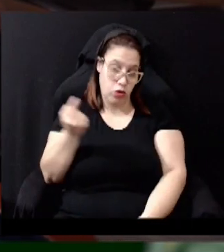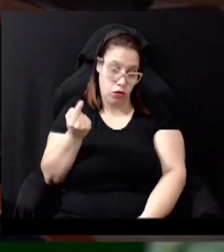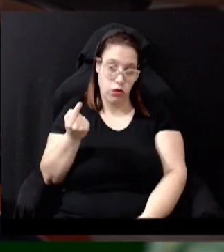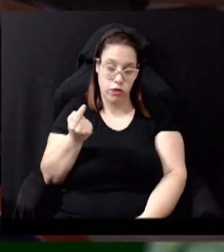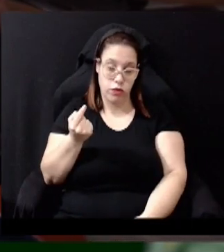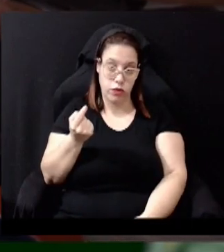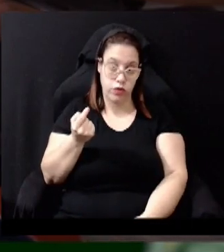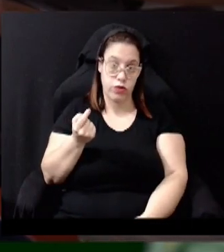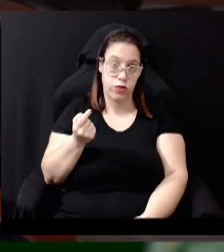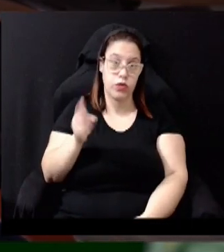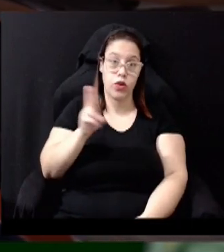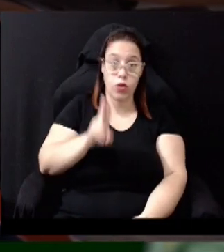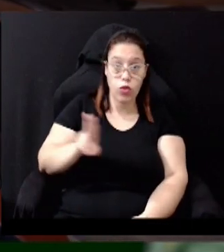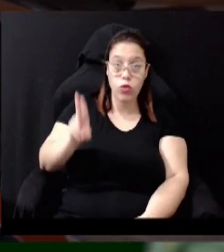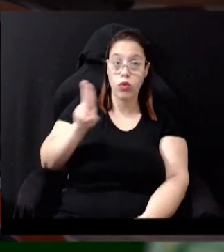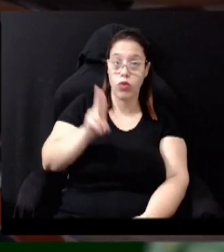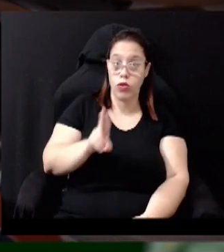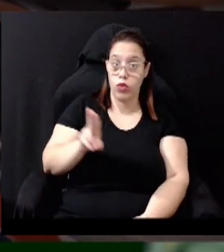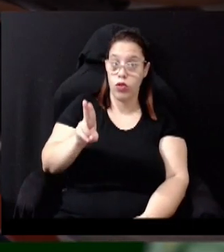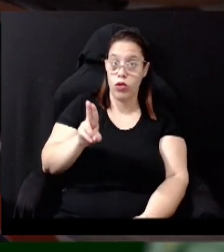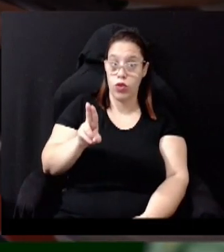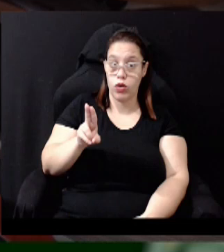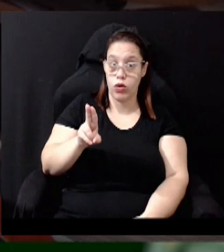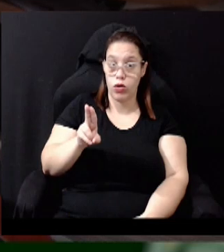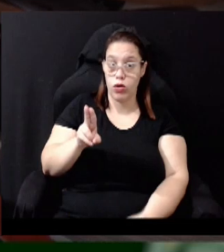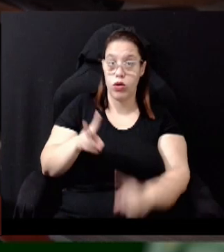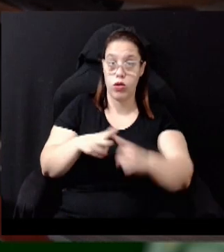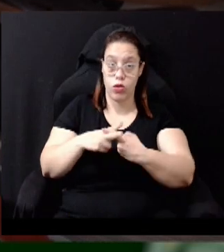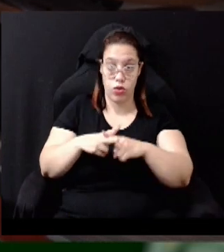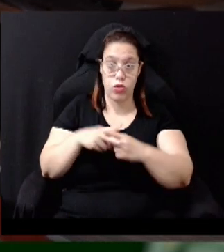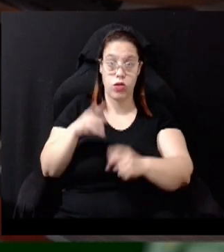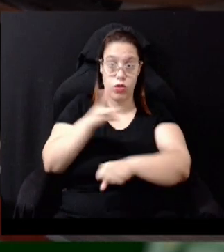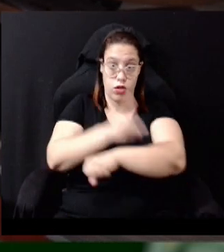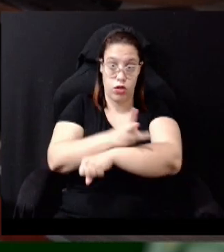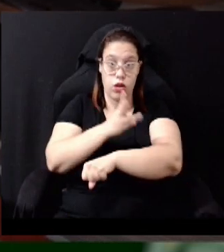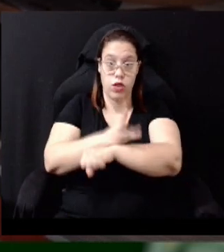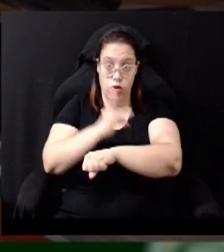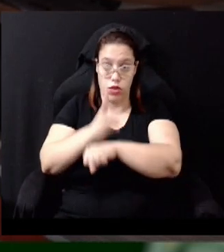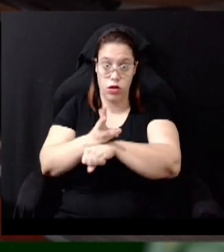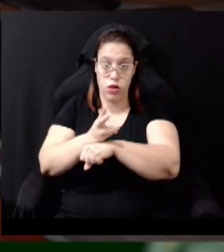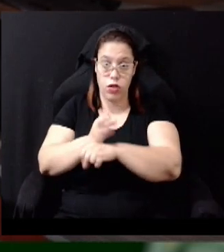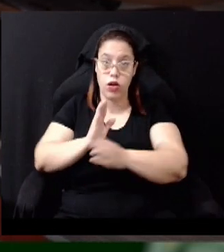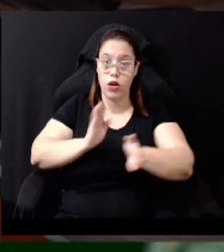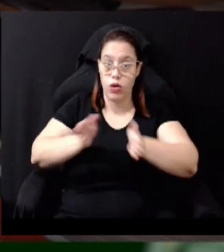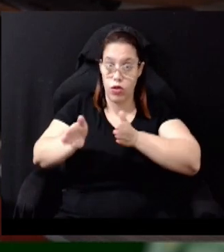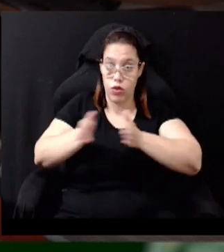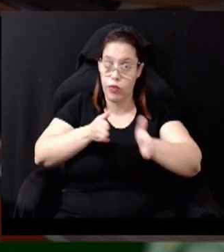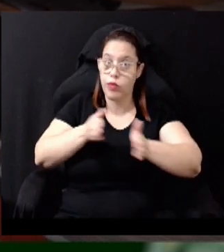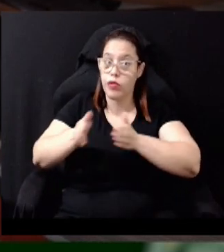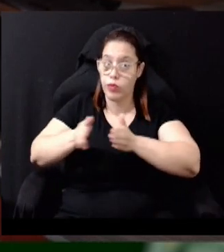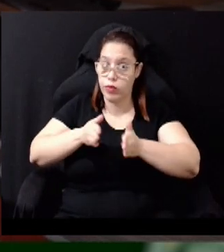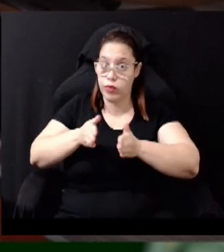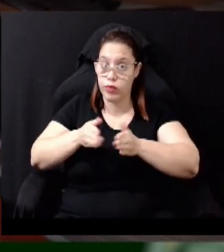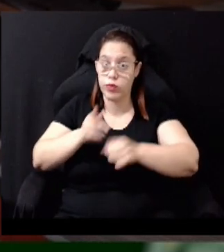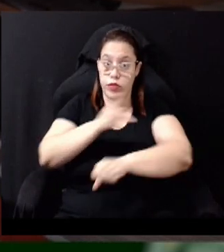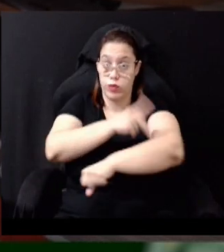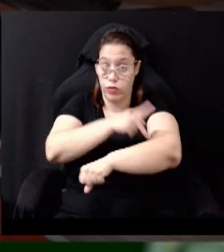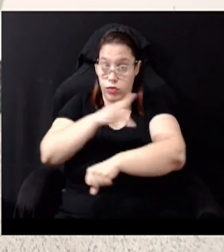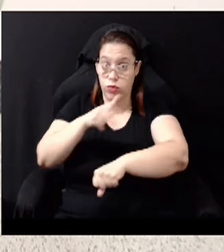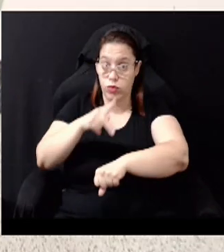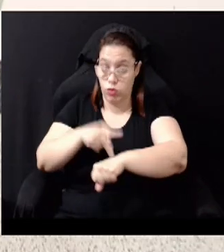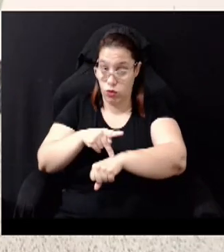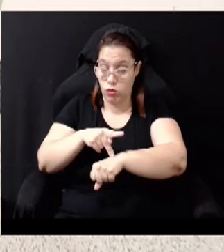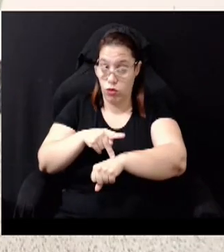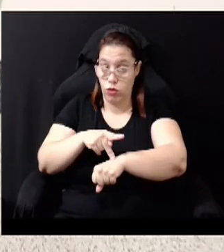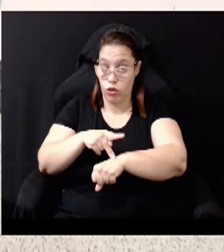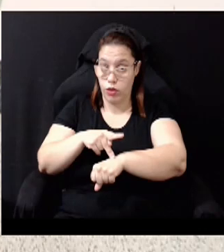Classroom, usando o site de acesso às ferramentas pedagógicas do colégio. Nós temos